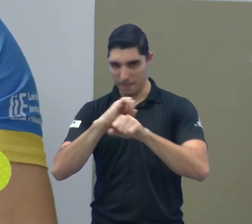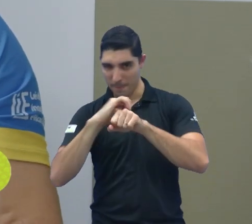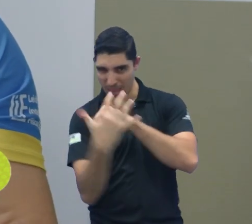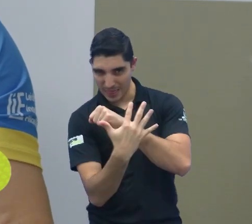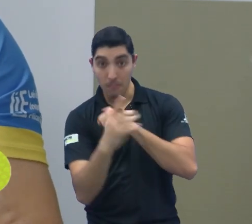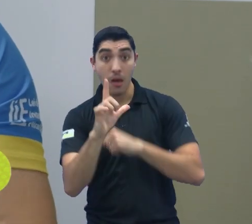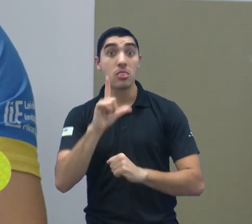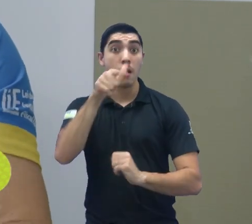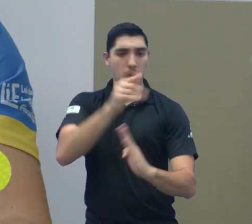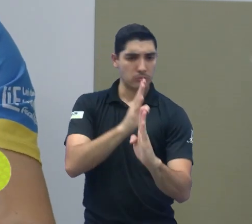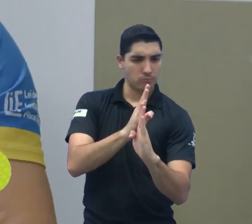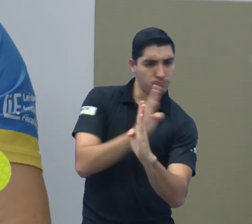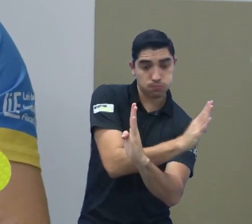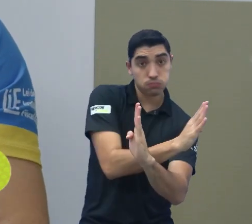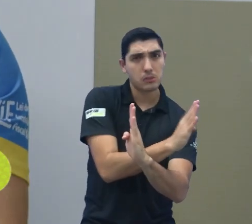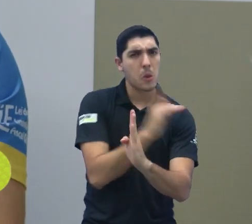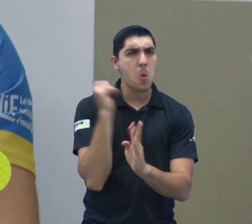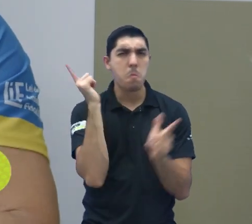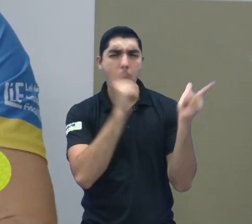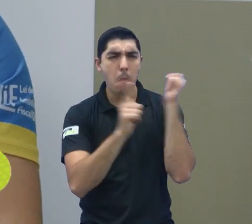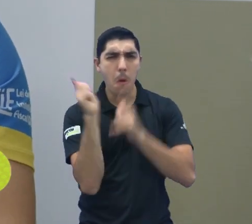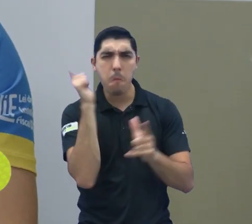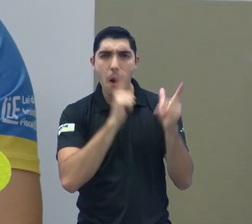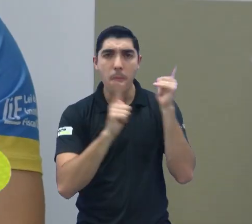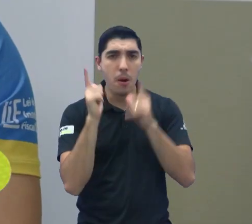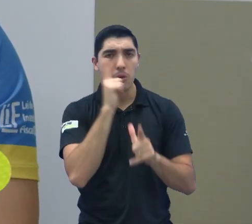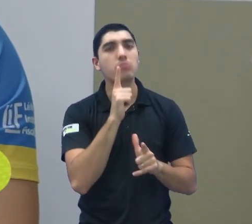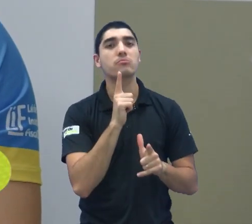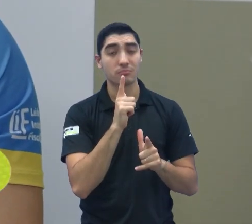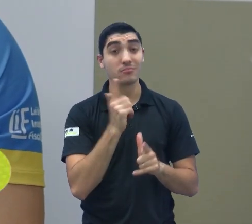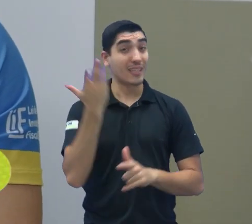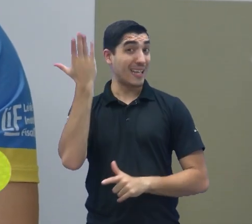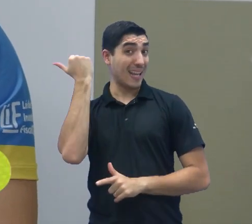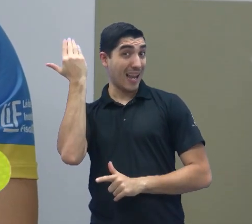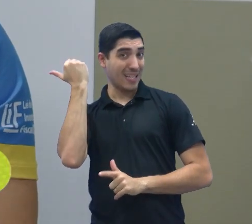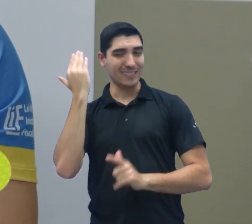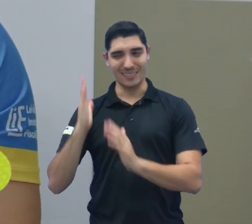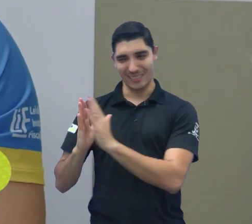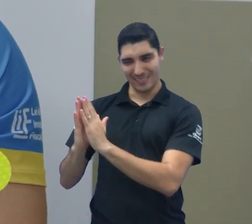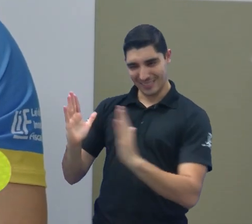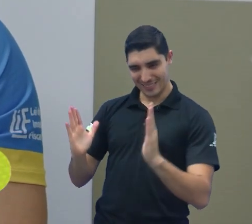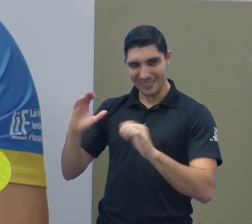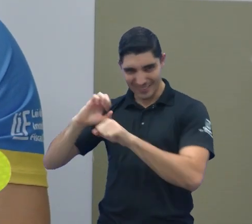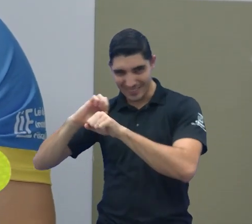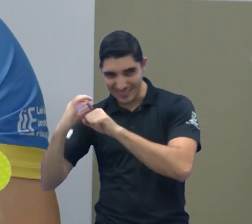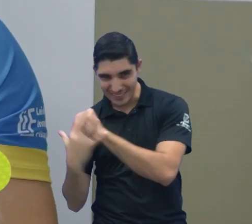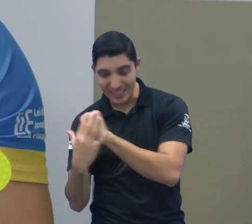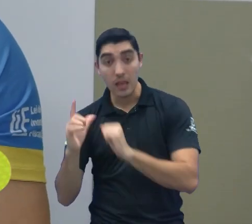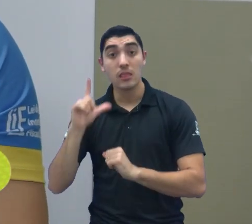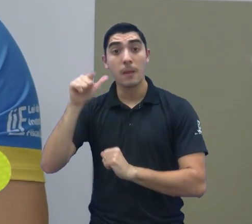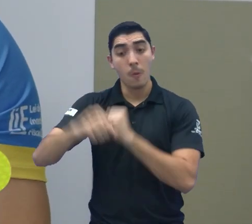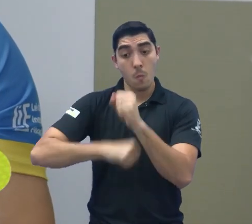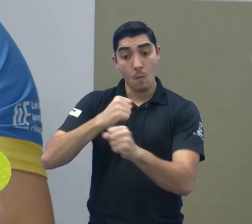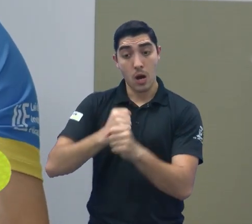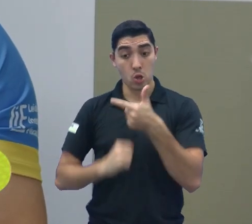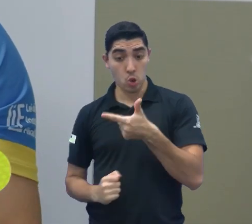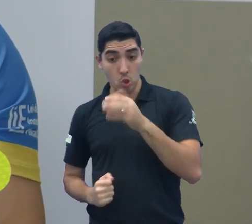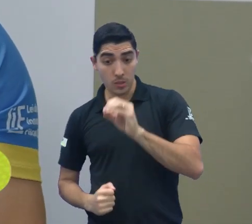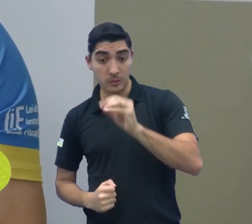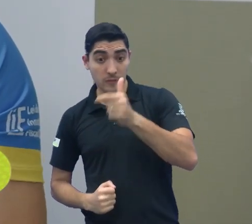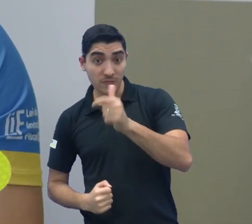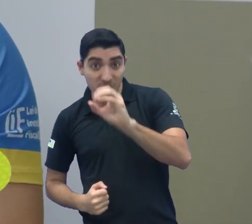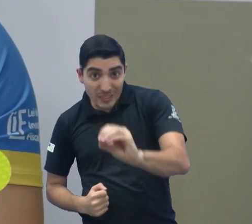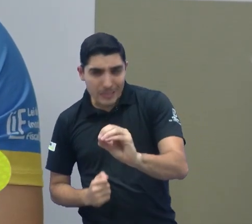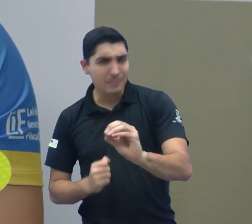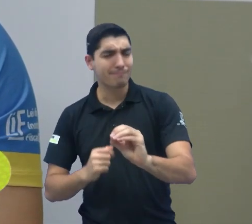gente vinha nesse trabalho intermediário ali, entre rendimento e social, mas a partir de 2020 a gente deu um boom de desempenho, de